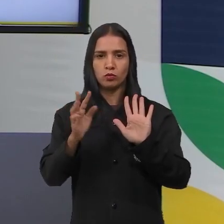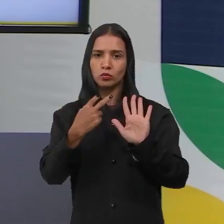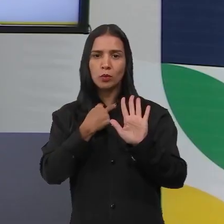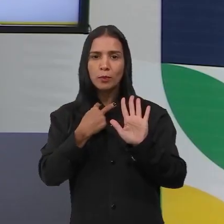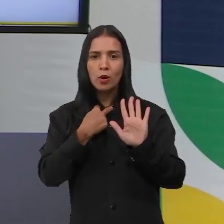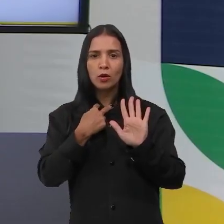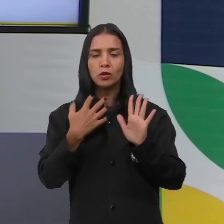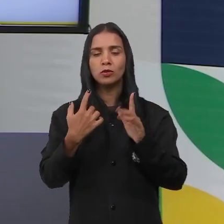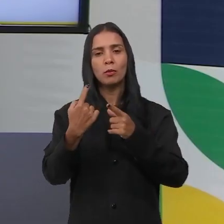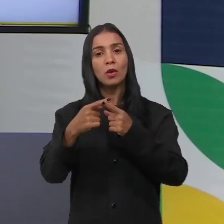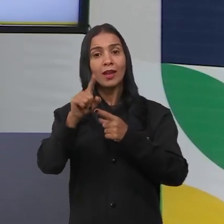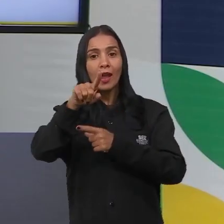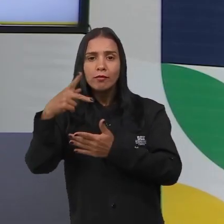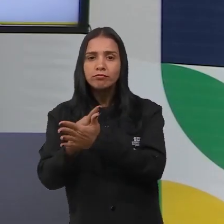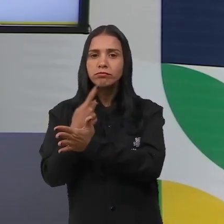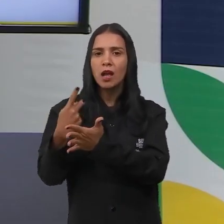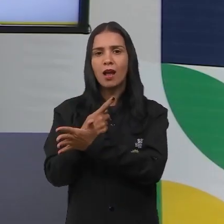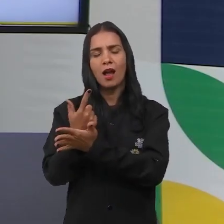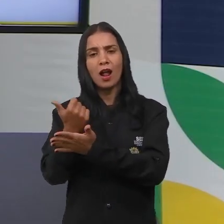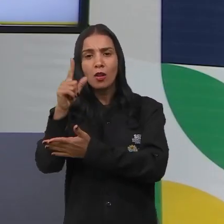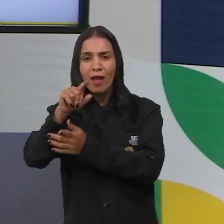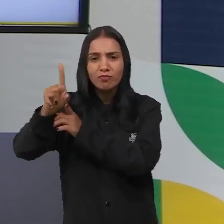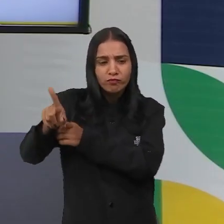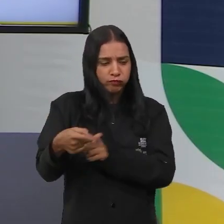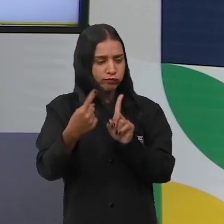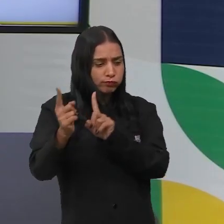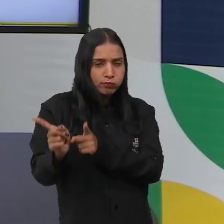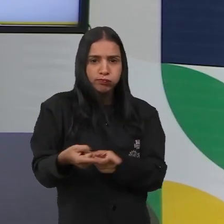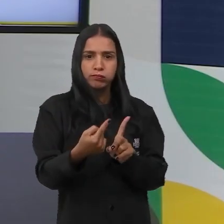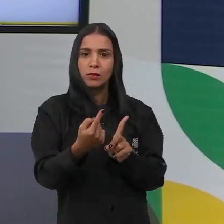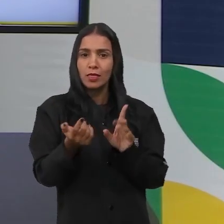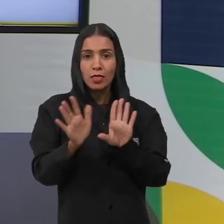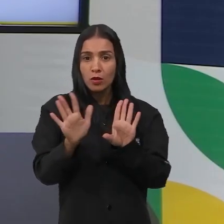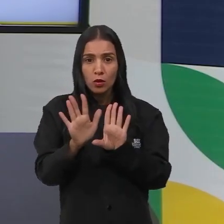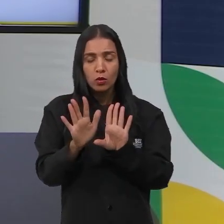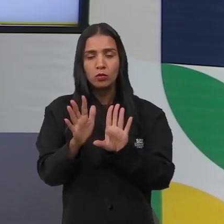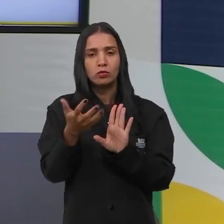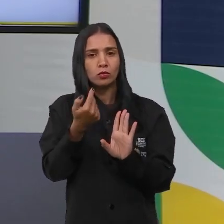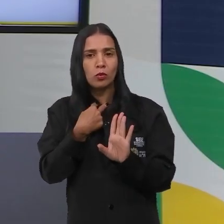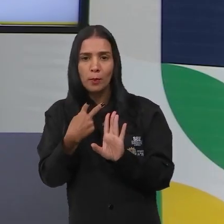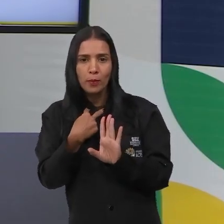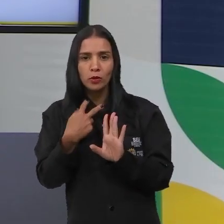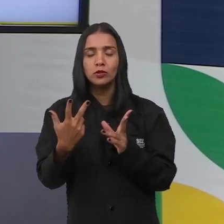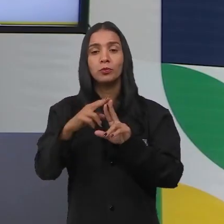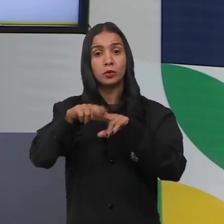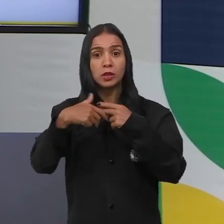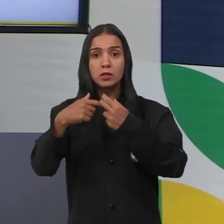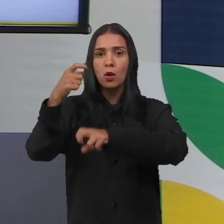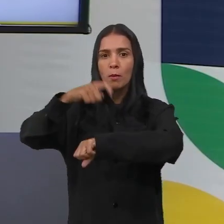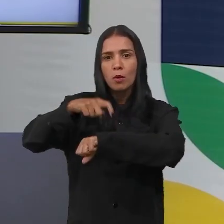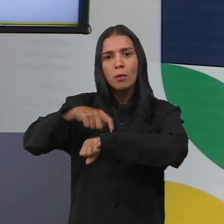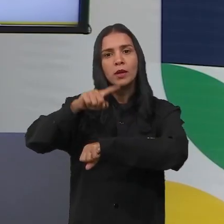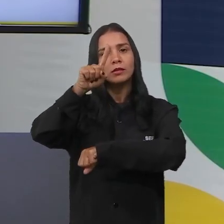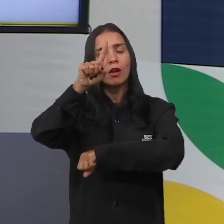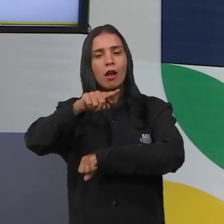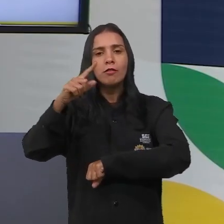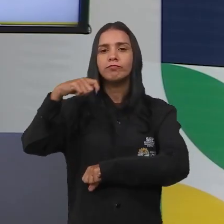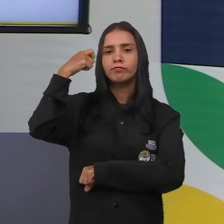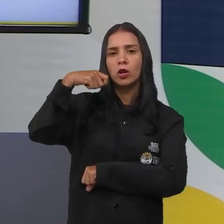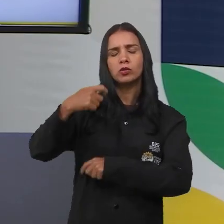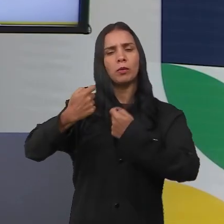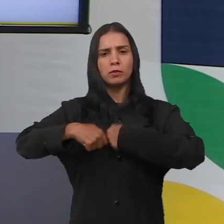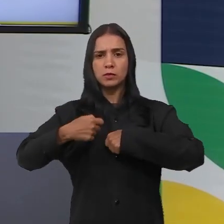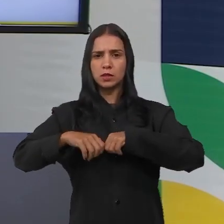né, de forma pejorativa mesmo, como desdém. Então, esse momento é o momento em que o ator precisa